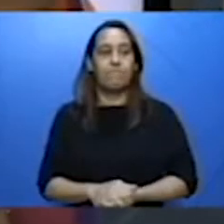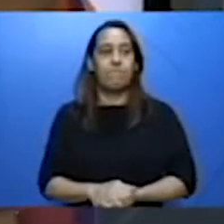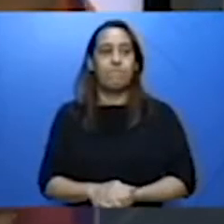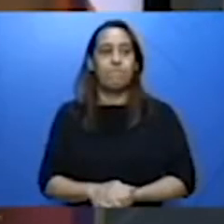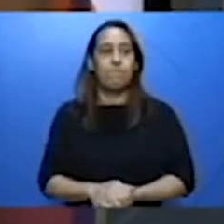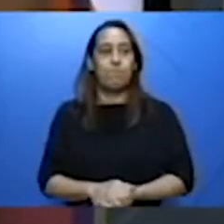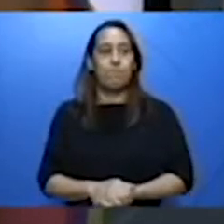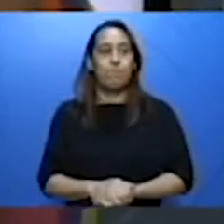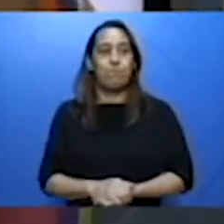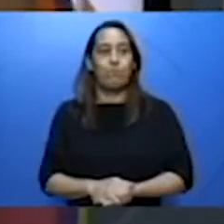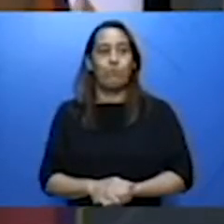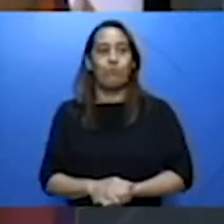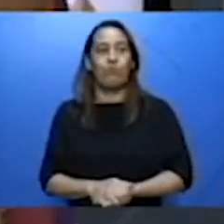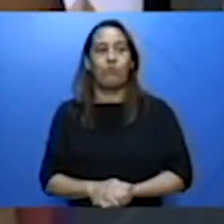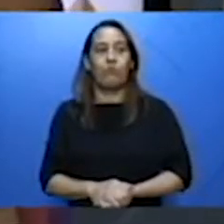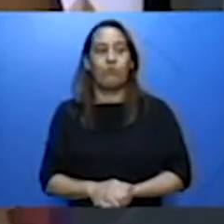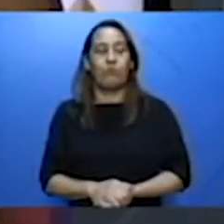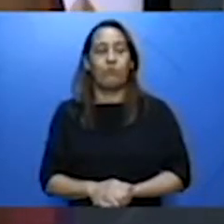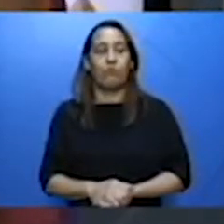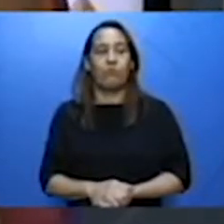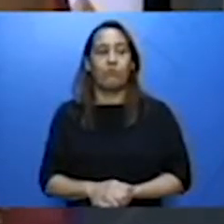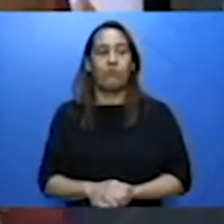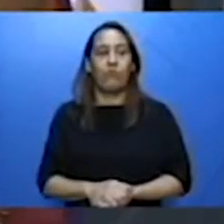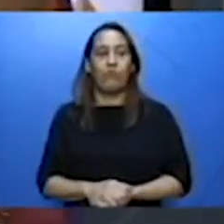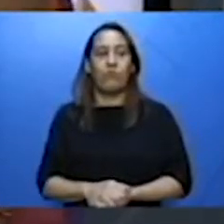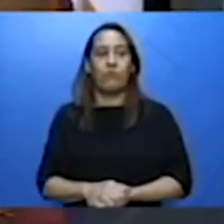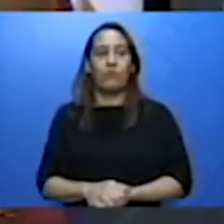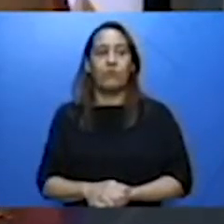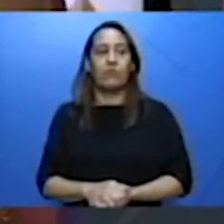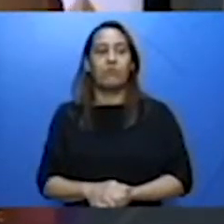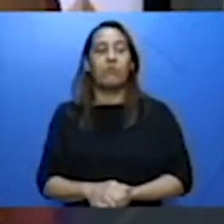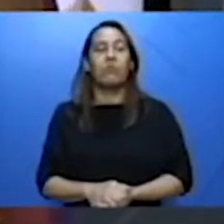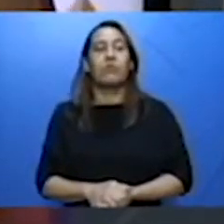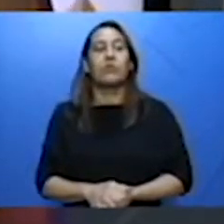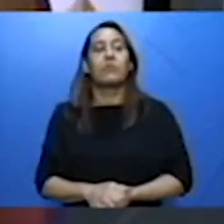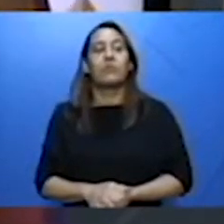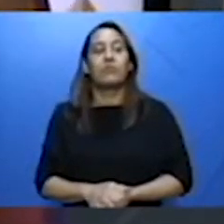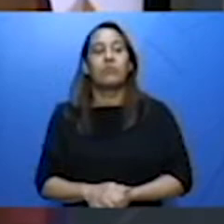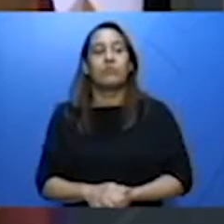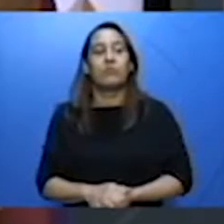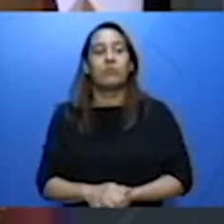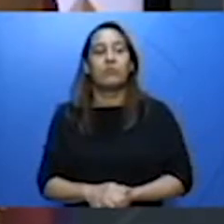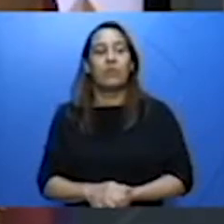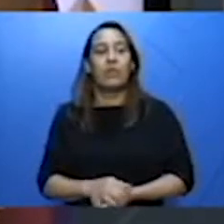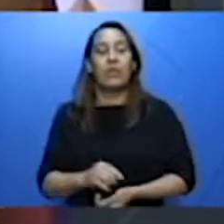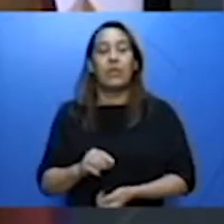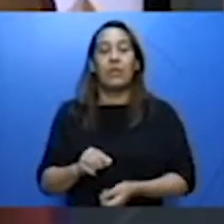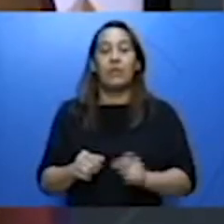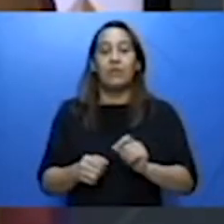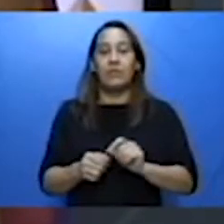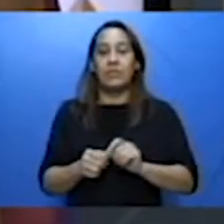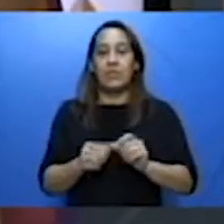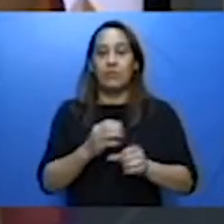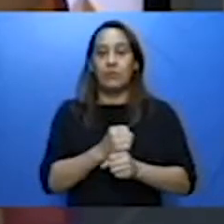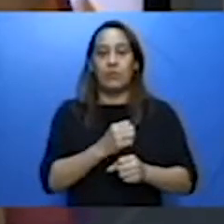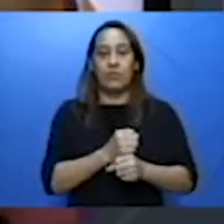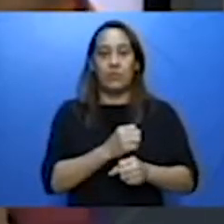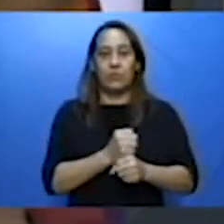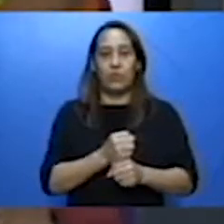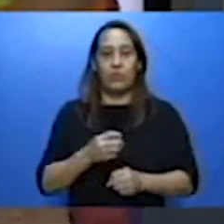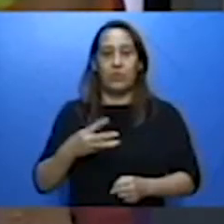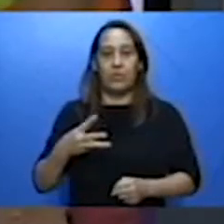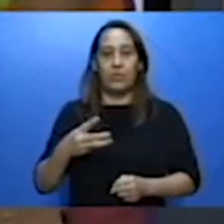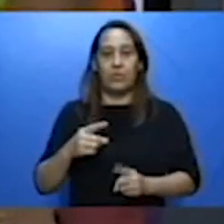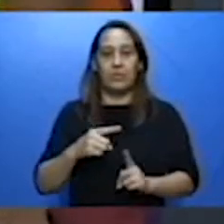A criança, né? A professora passou essa conta e alguém fez que 3 mais 9 é igual